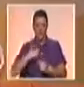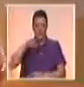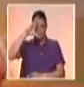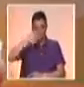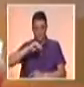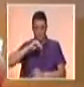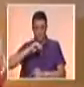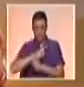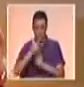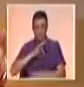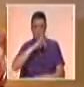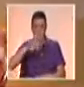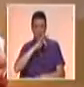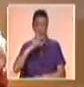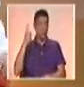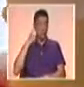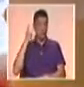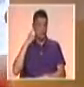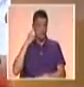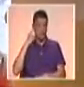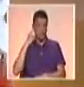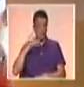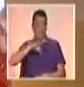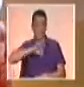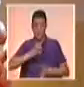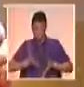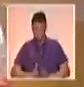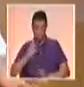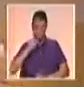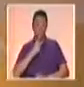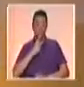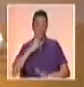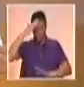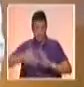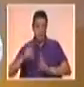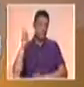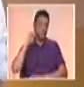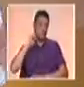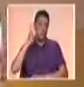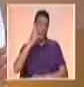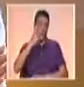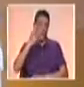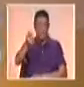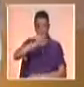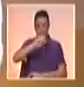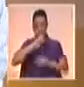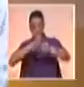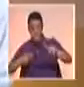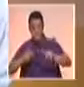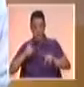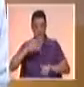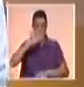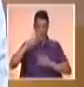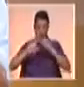Nós somos a tal família ouvinte, onde aparece um filho surdo de um momento para o outro, que tem uma meningite com 4 meses e meio e fica surdo. É em